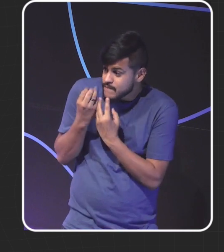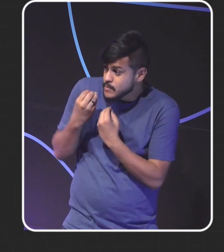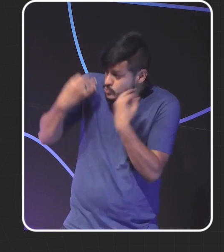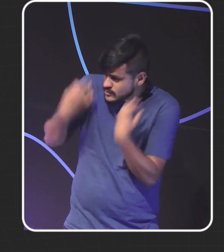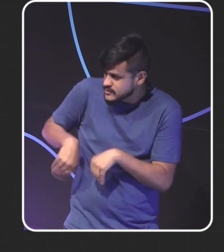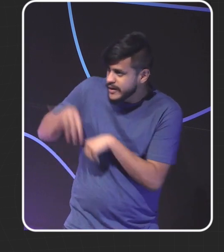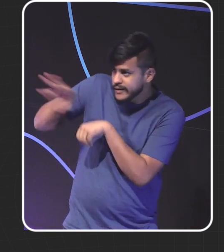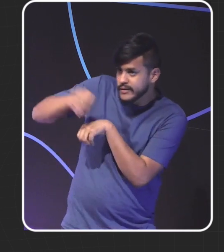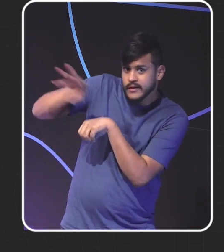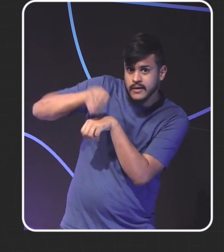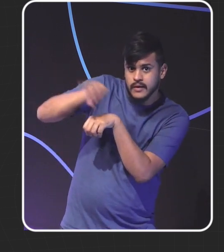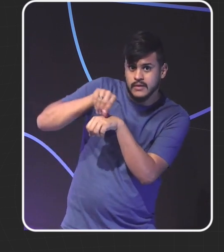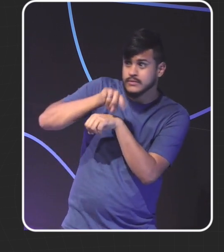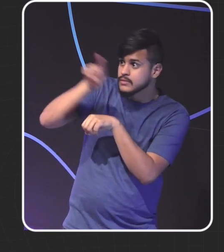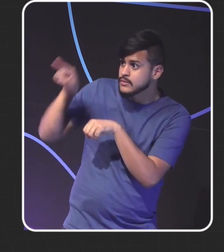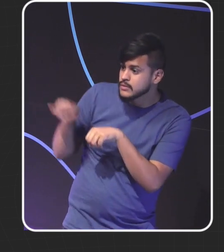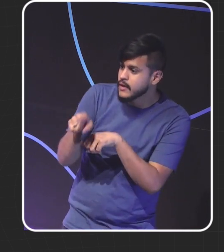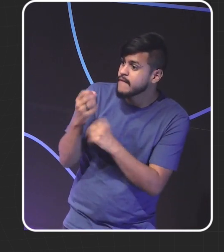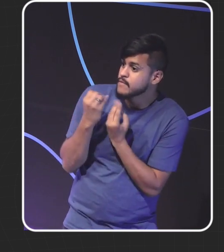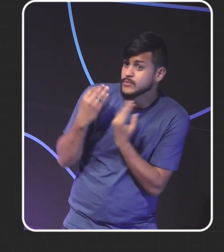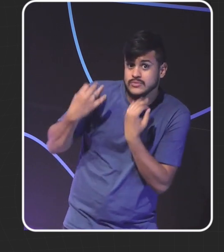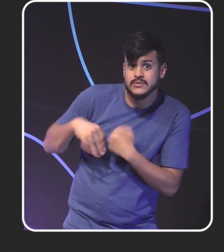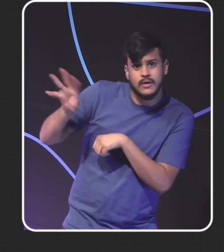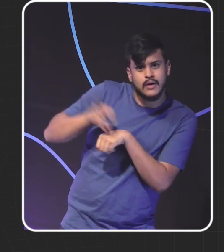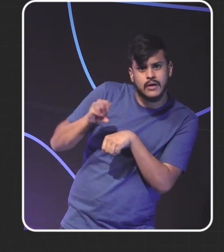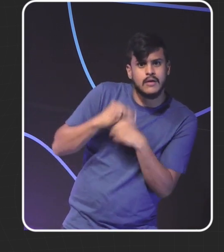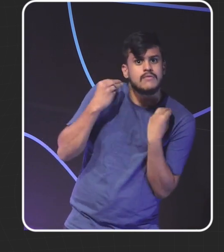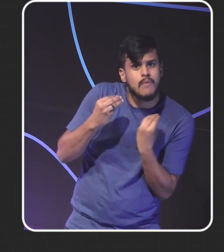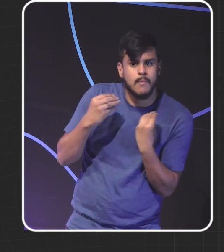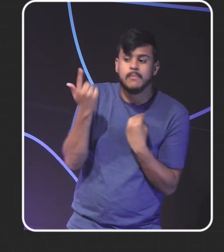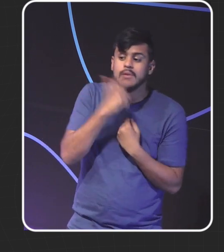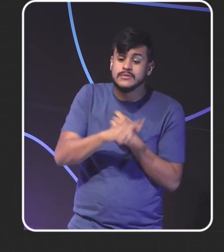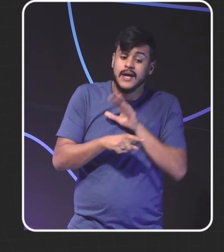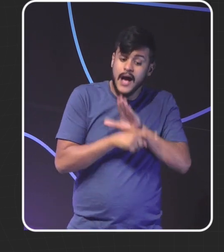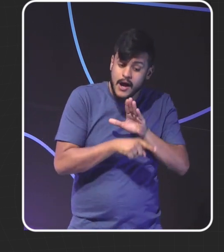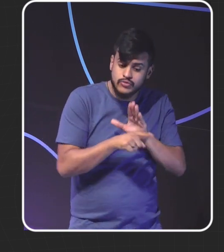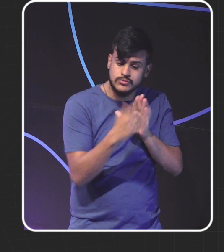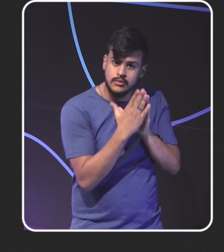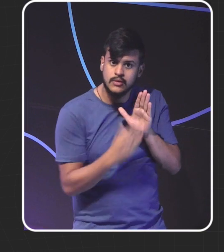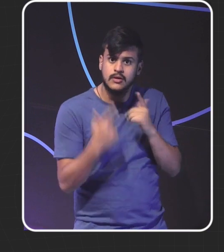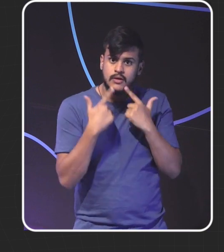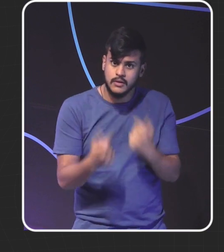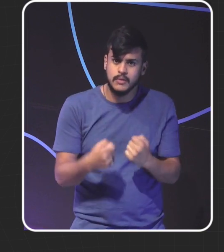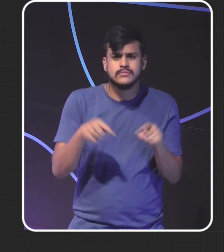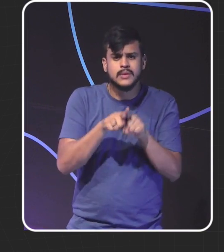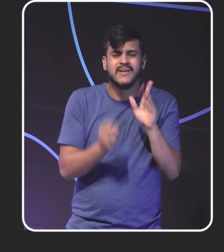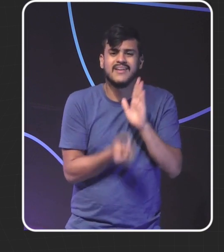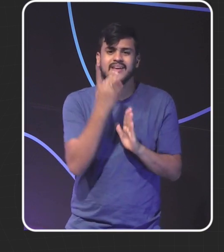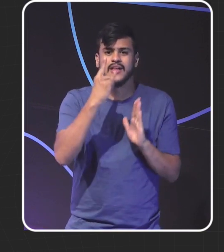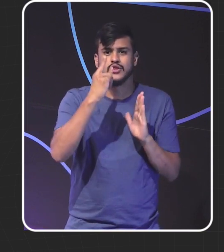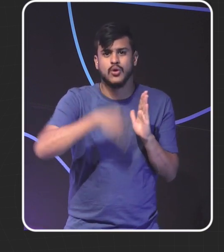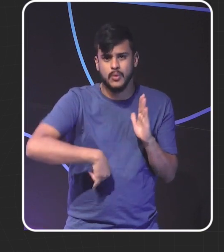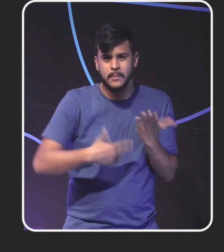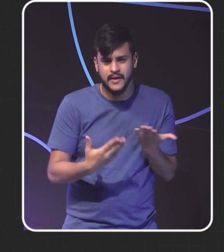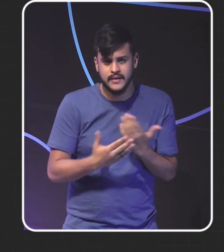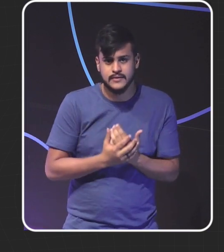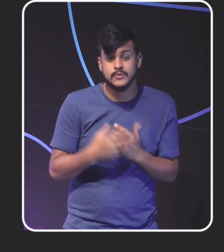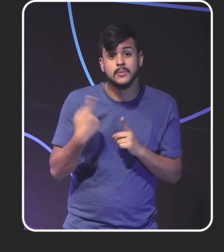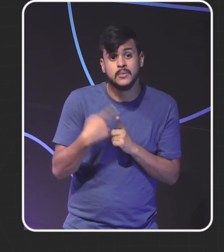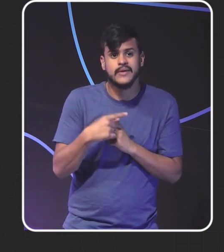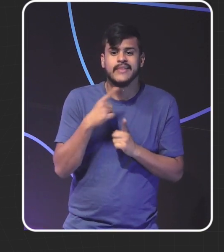essa coleta feita por essas ferramentas para boas práticas e para documentação, e que tenham exemplos adequados